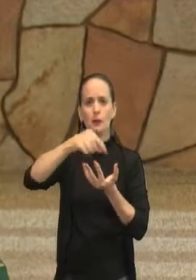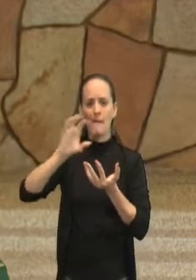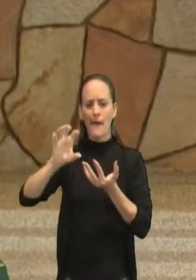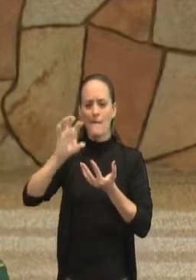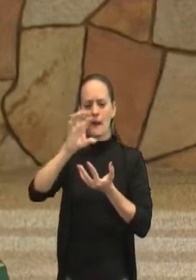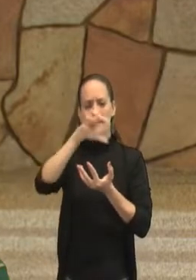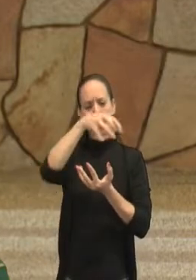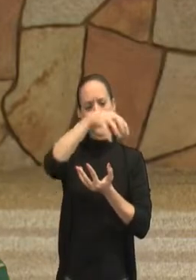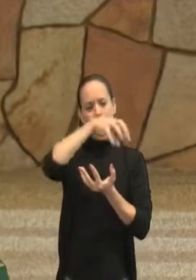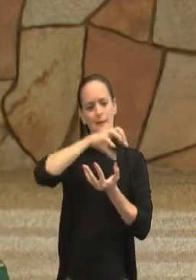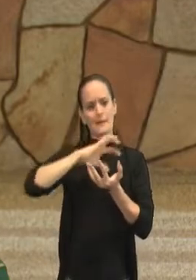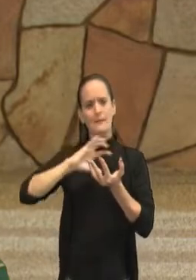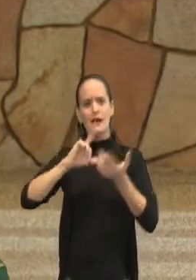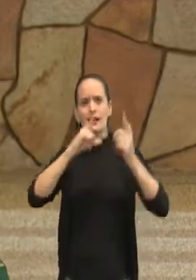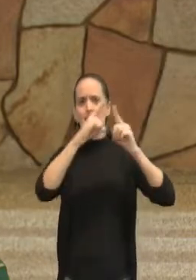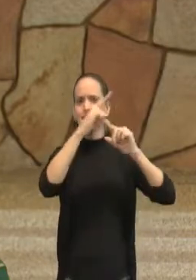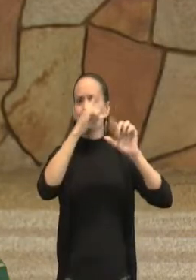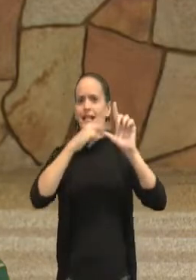e estrelas do céu.